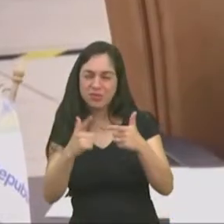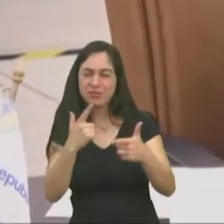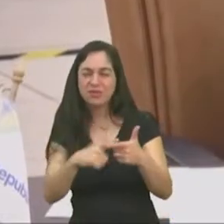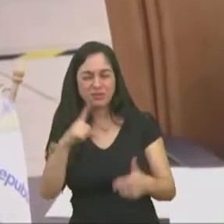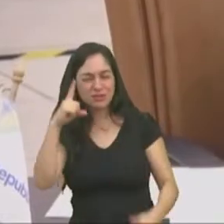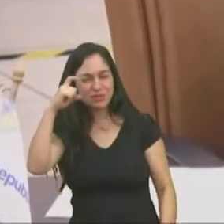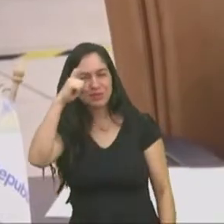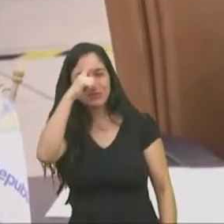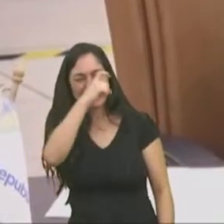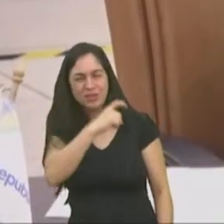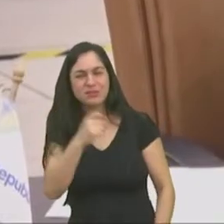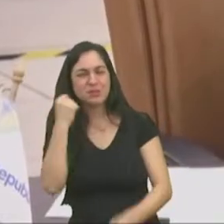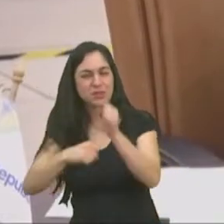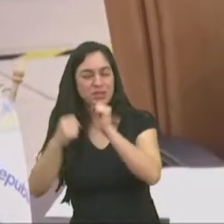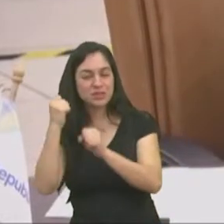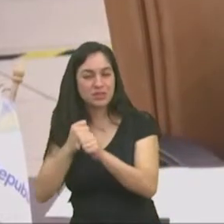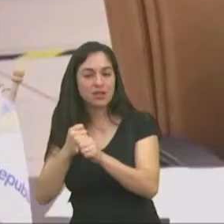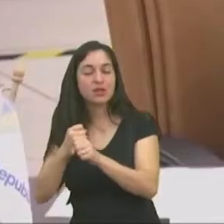anterior também,